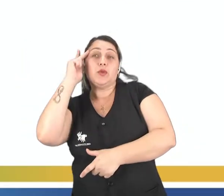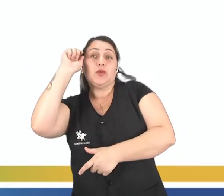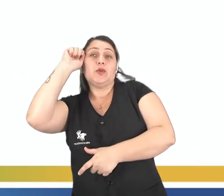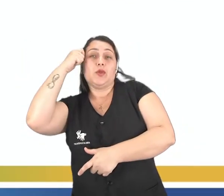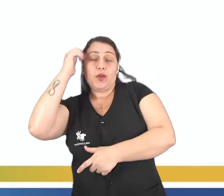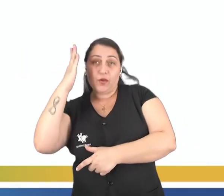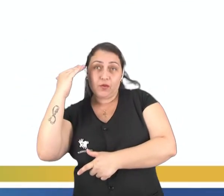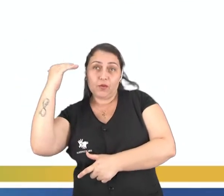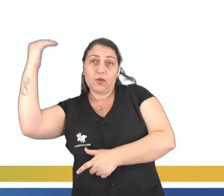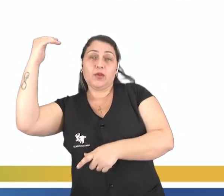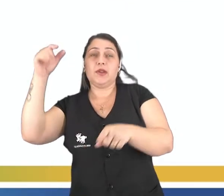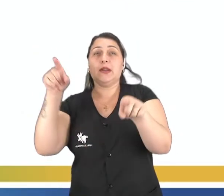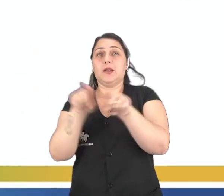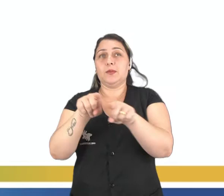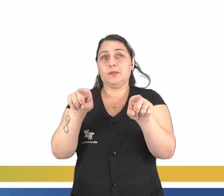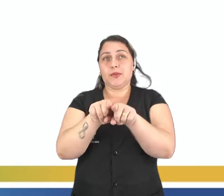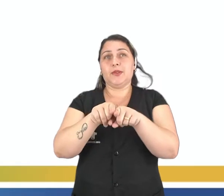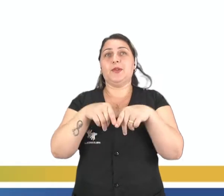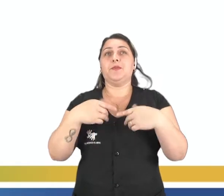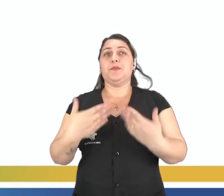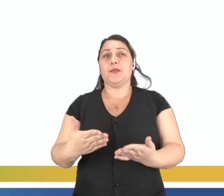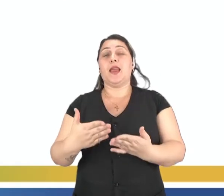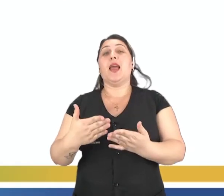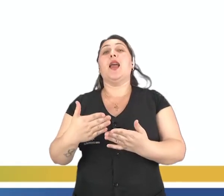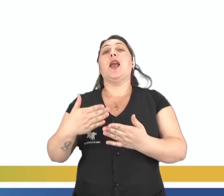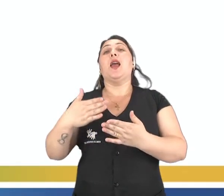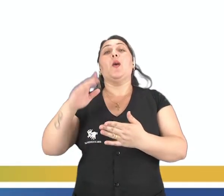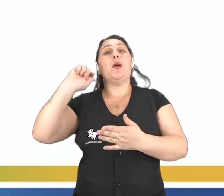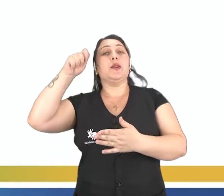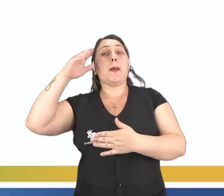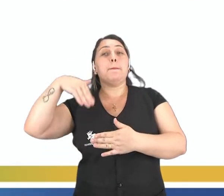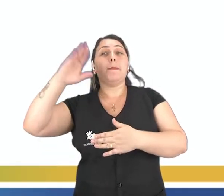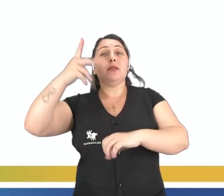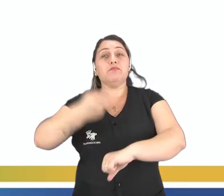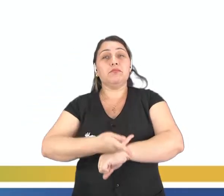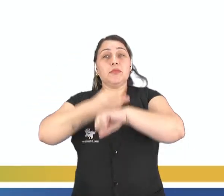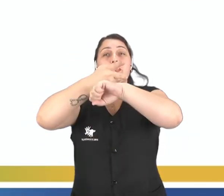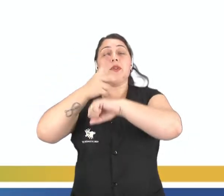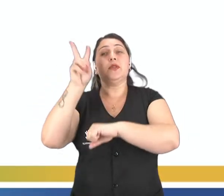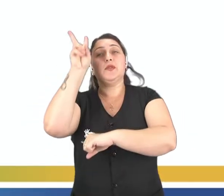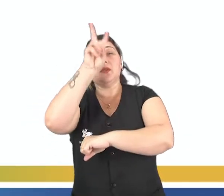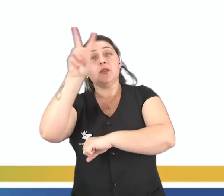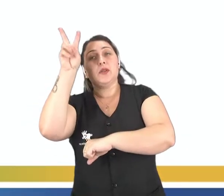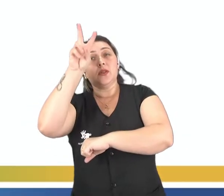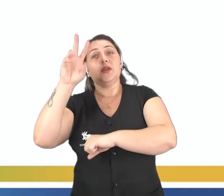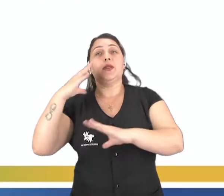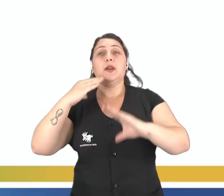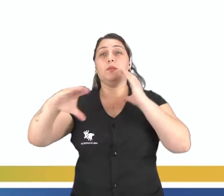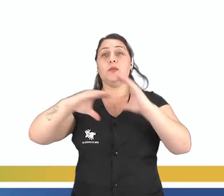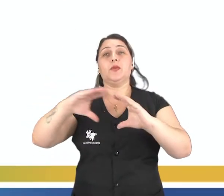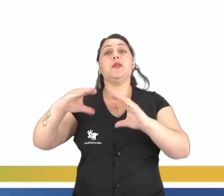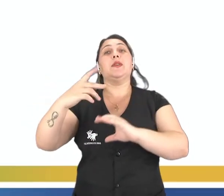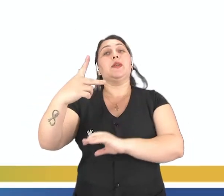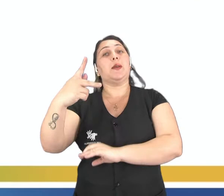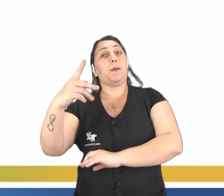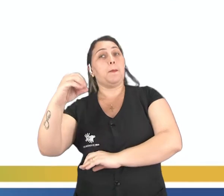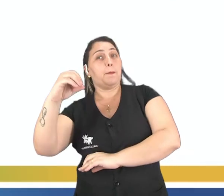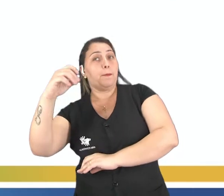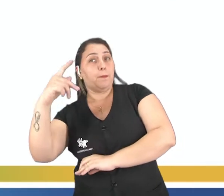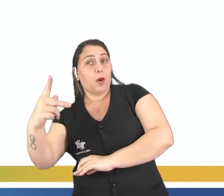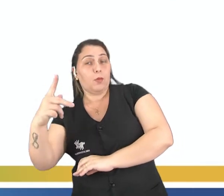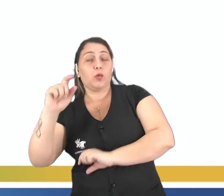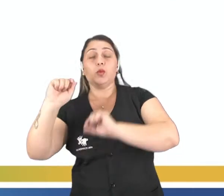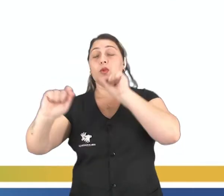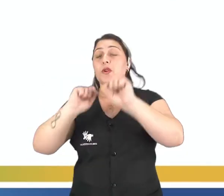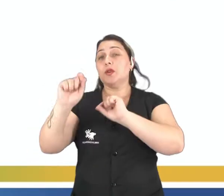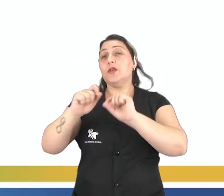tornarem famosas. É o artista mais premiado da história da música popular, tá? Então, o que a gente vai